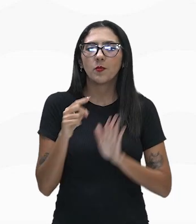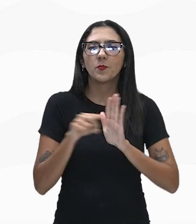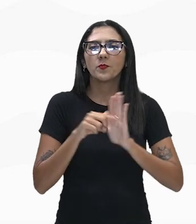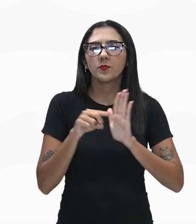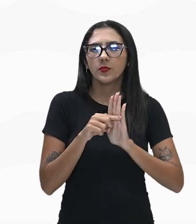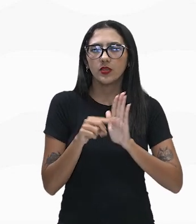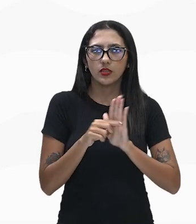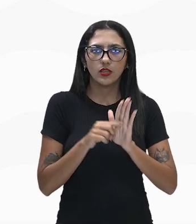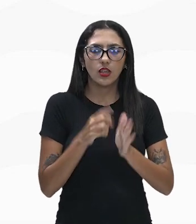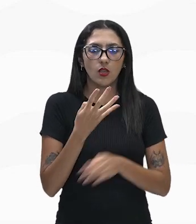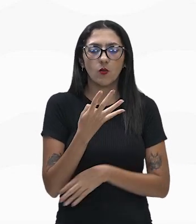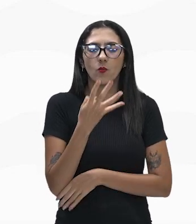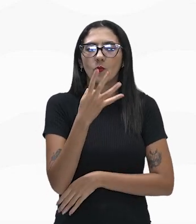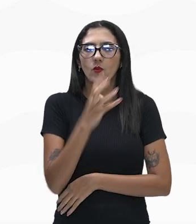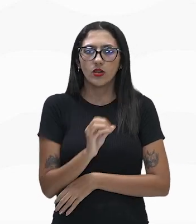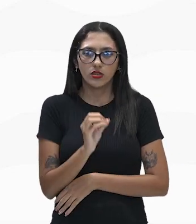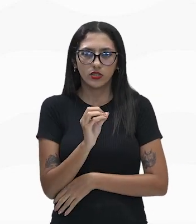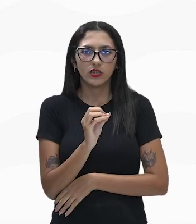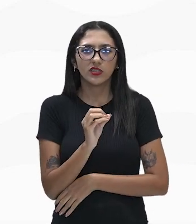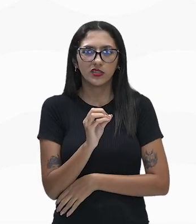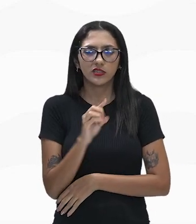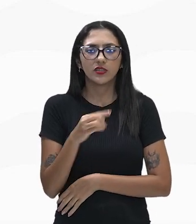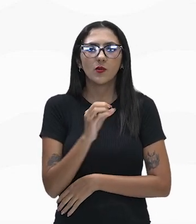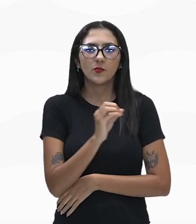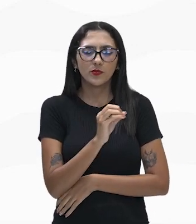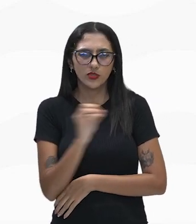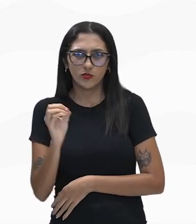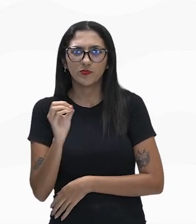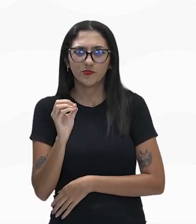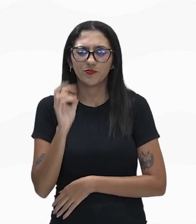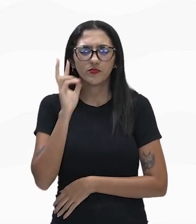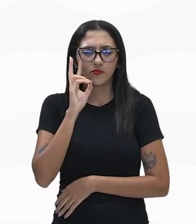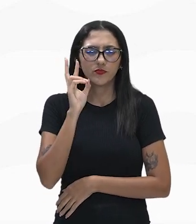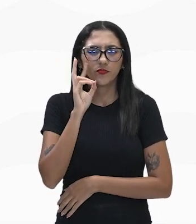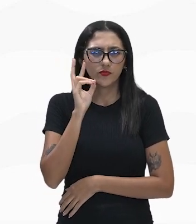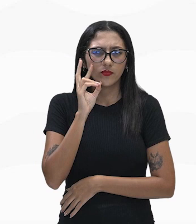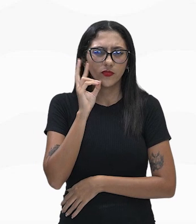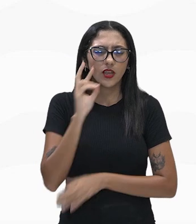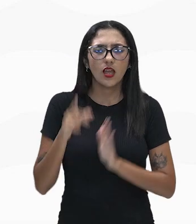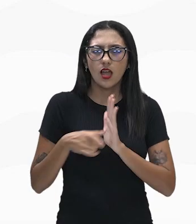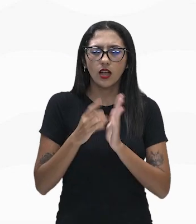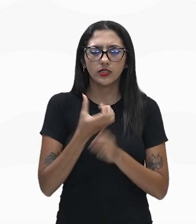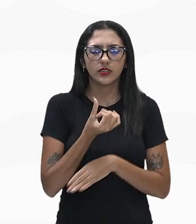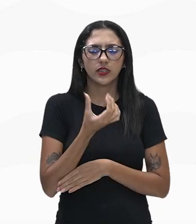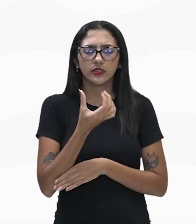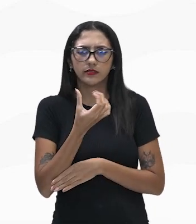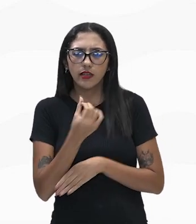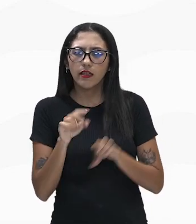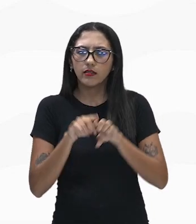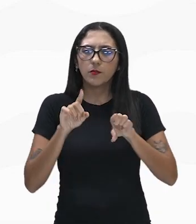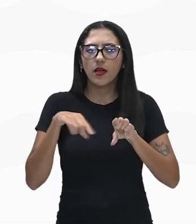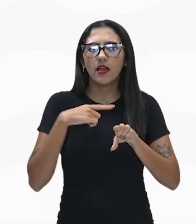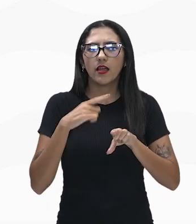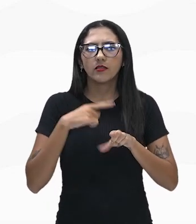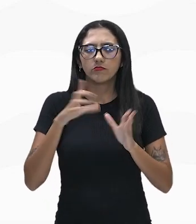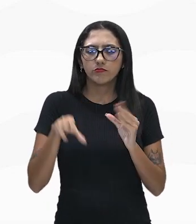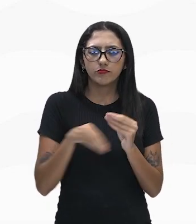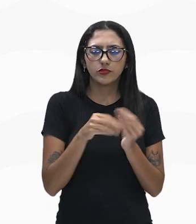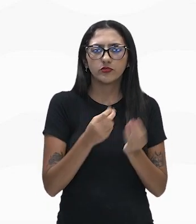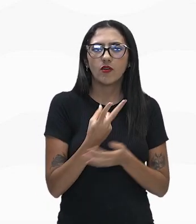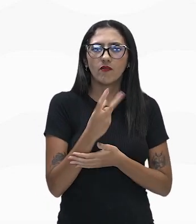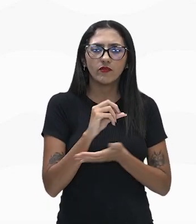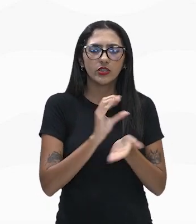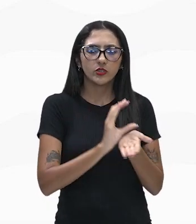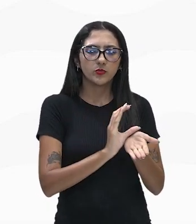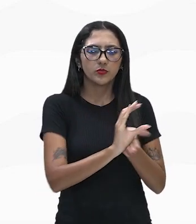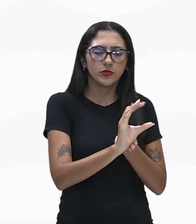61.888,15 menos os 40 mil. O veículo era 60, você deu 20 mil de entrada e aí o banco financiou para você R$